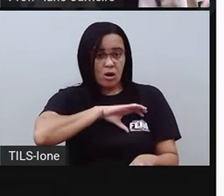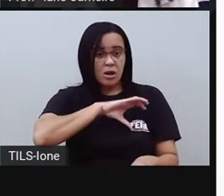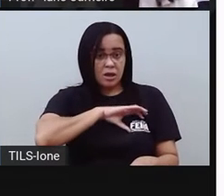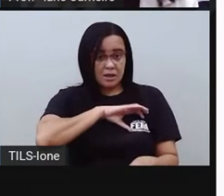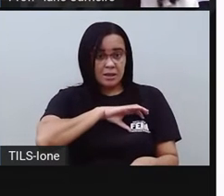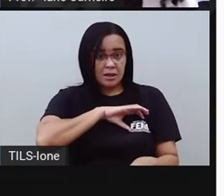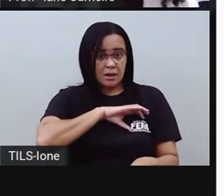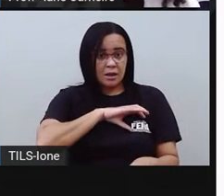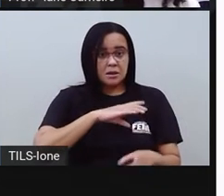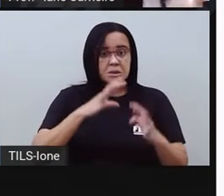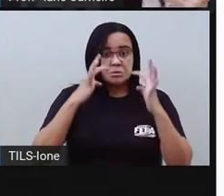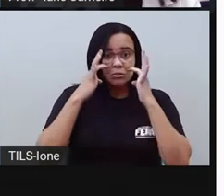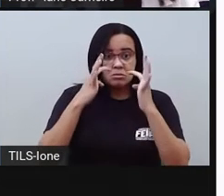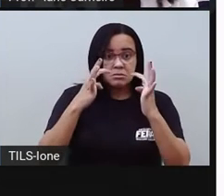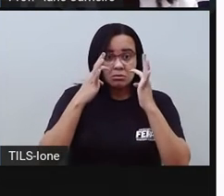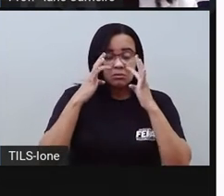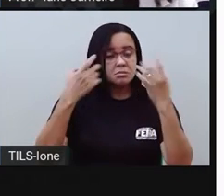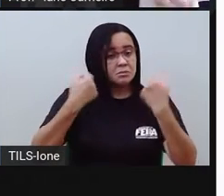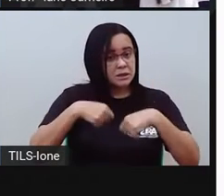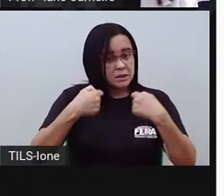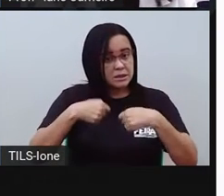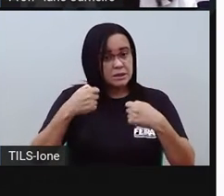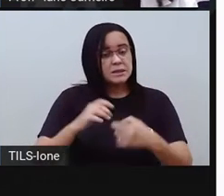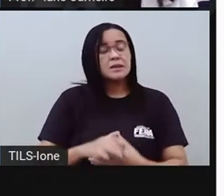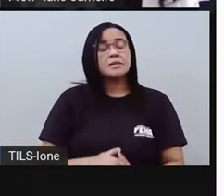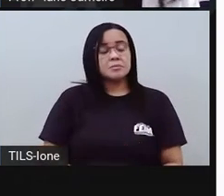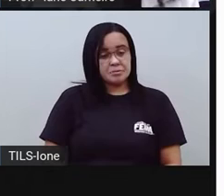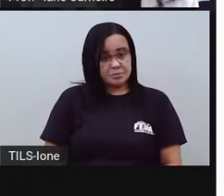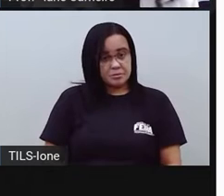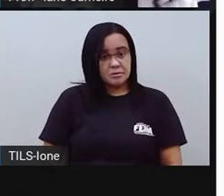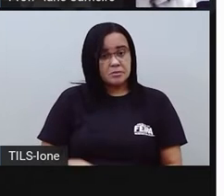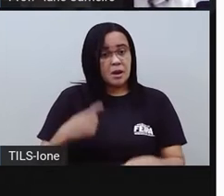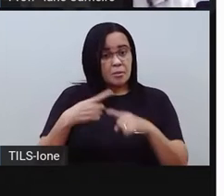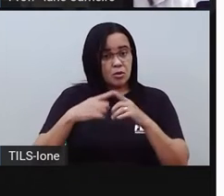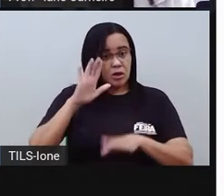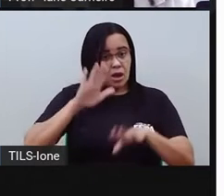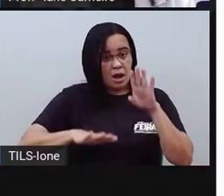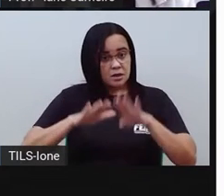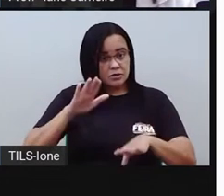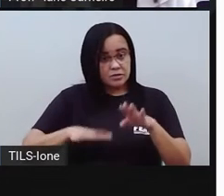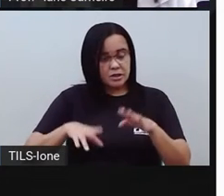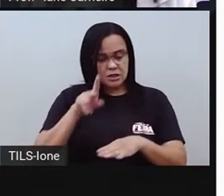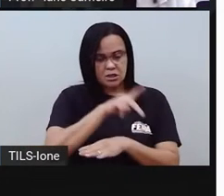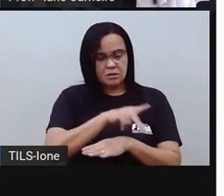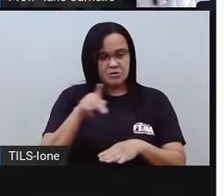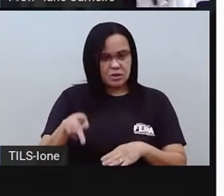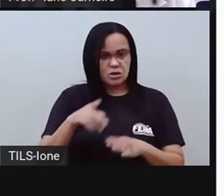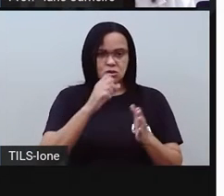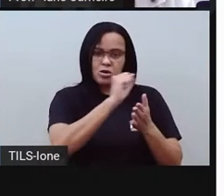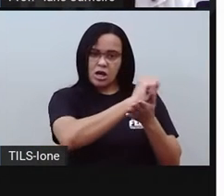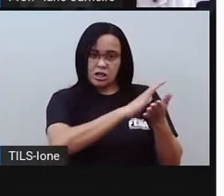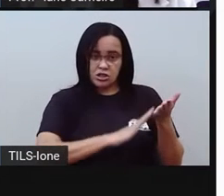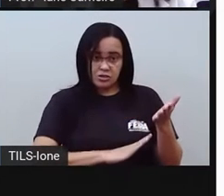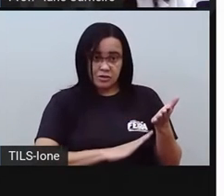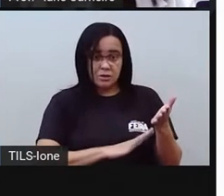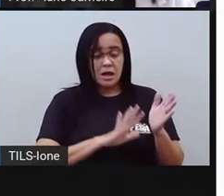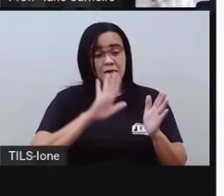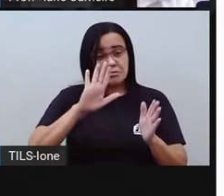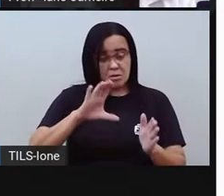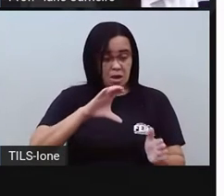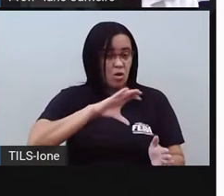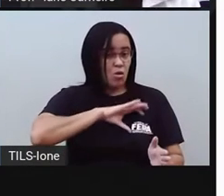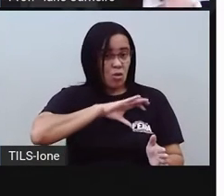está falando uma coisa que é muito importante, muito interessante. Então, ó, parar para ouvir o colega, o que, que o outro colega tem a falar,